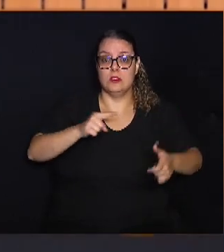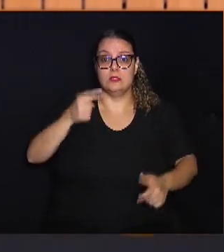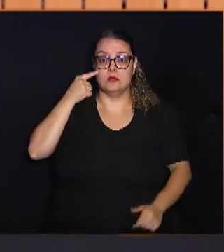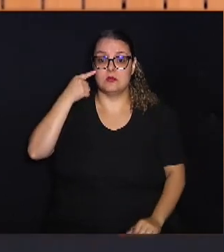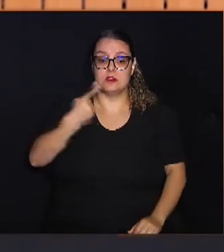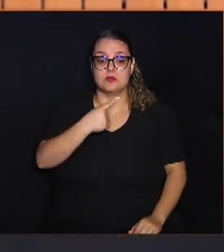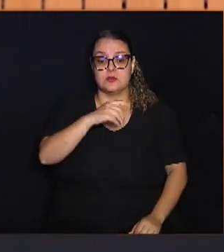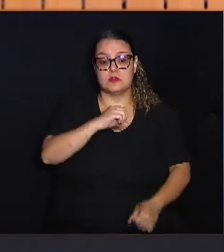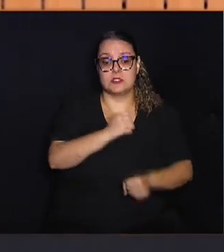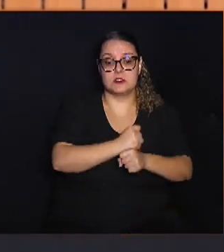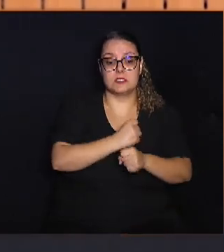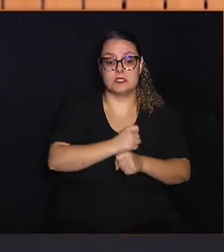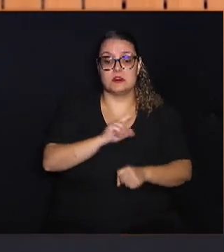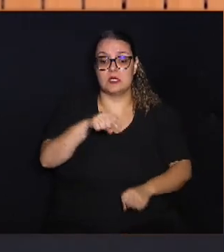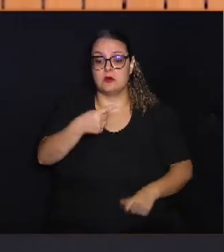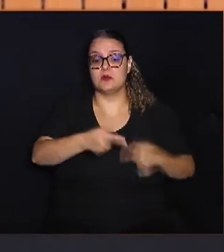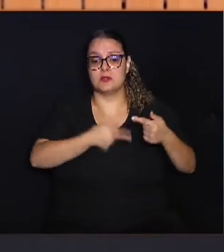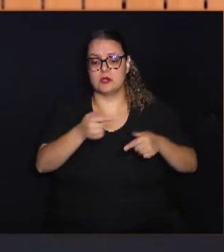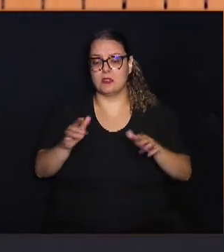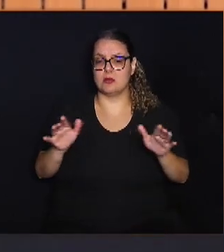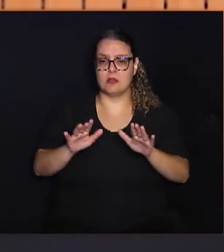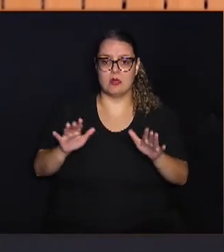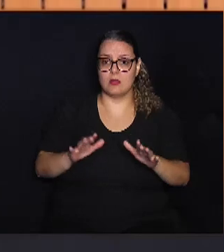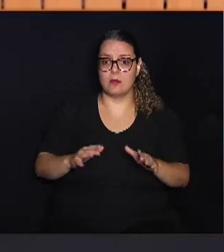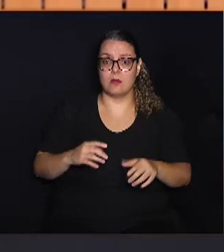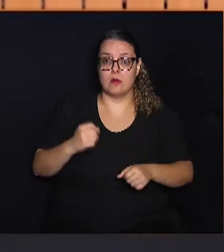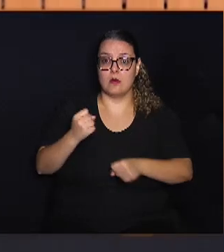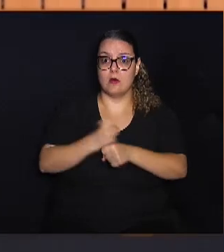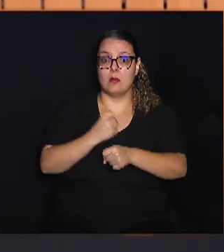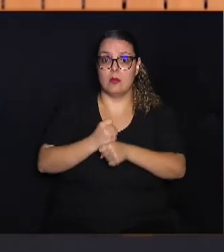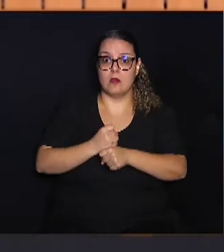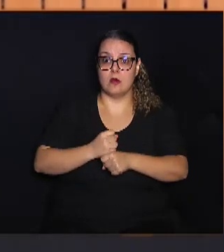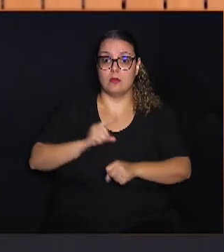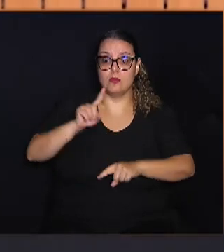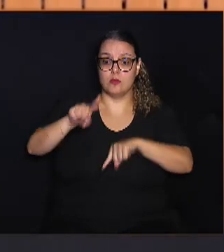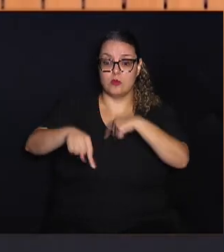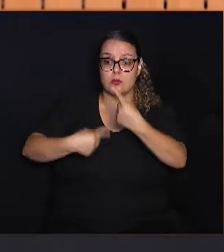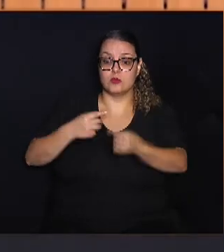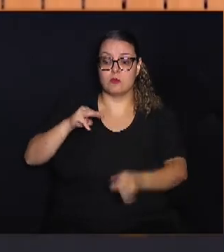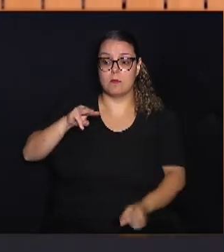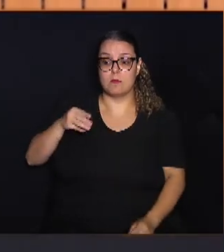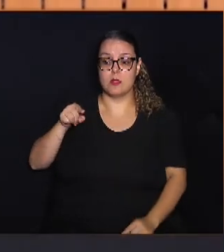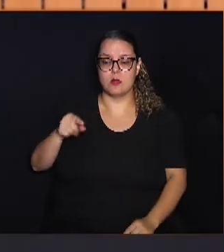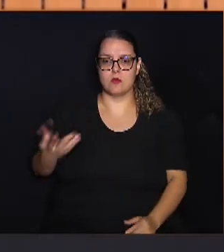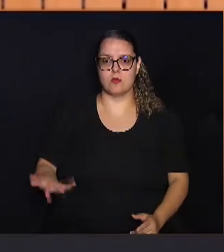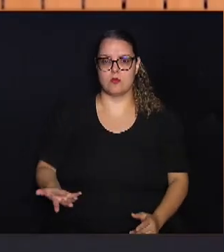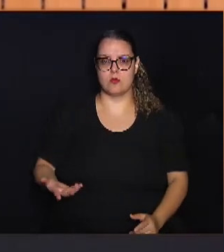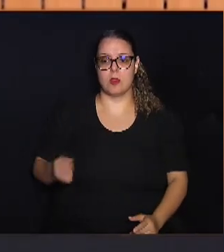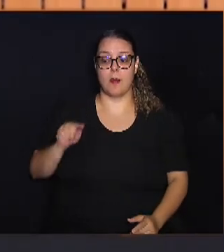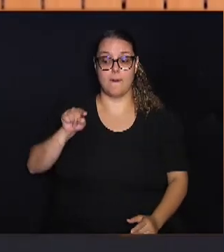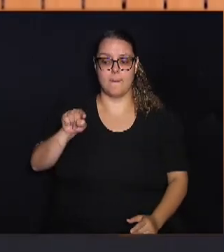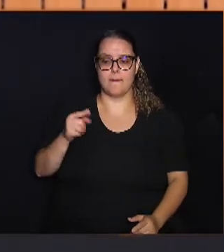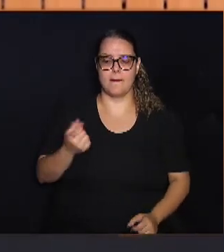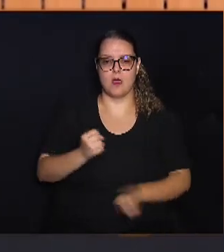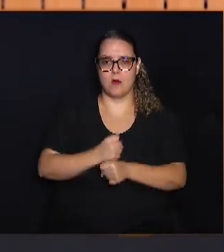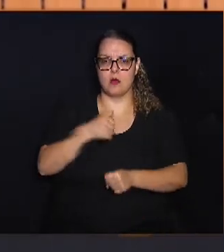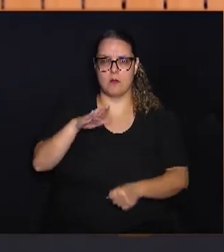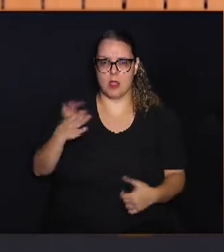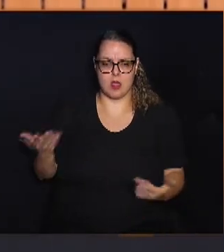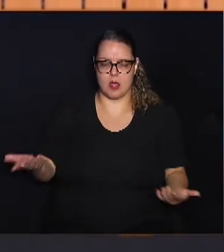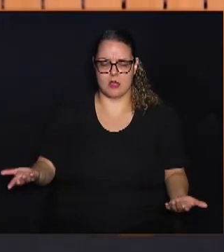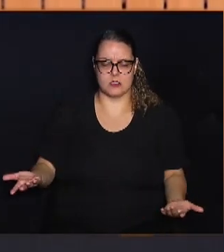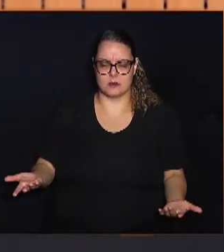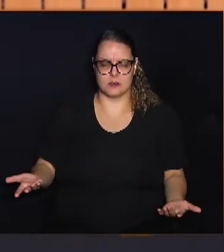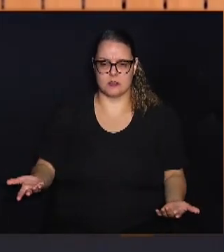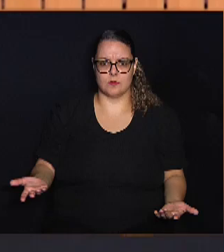10 anos, na próxima geração. Nós temos que pensar no próximo milênio, ou muito mais do que isso. E